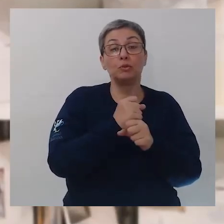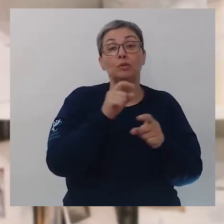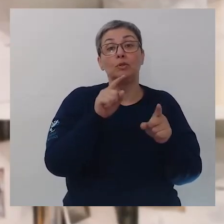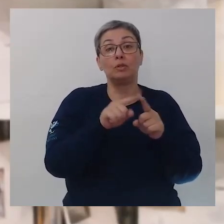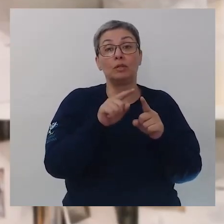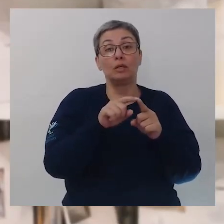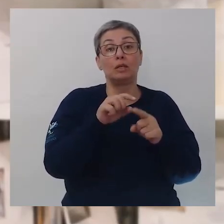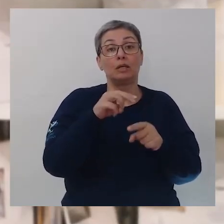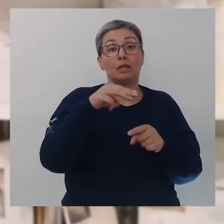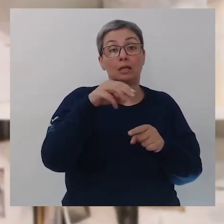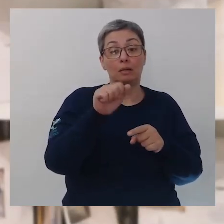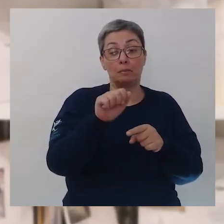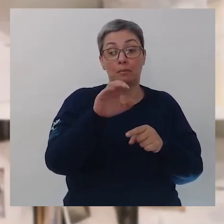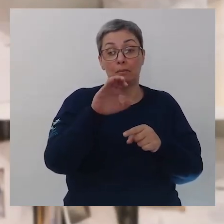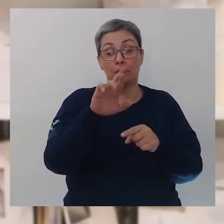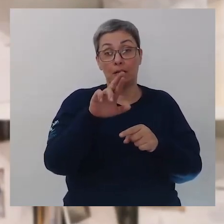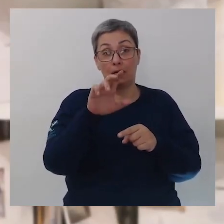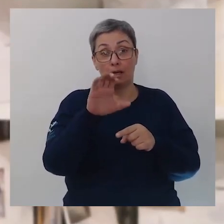de